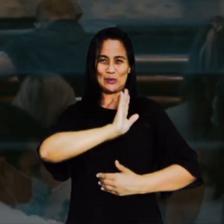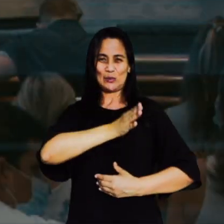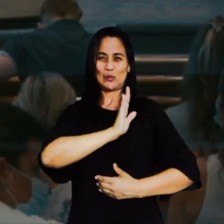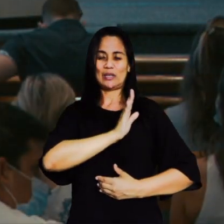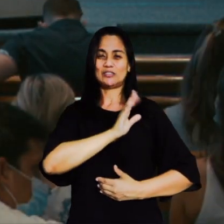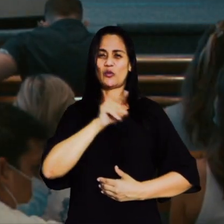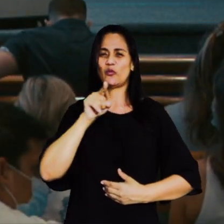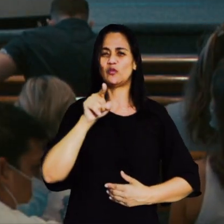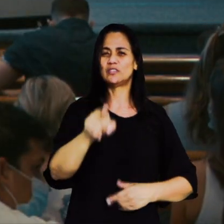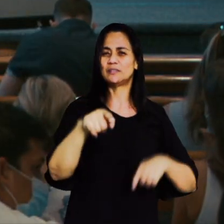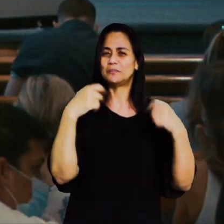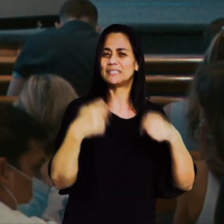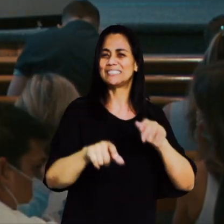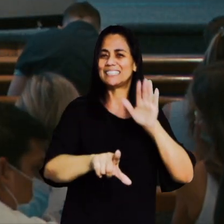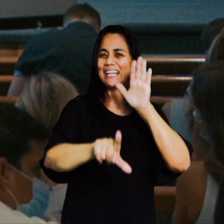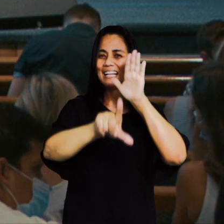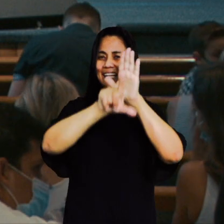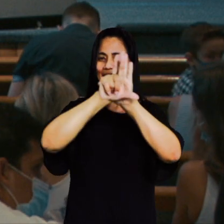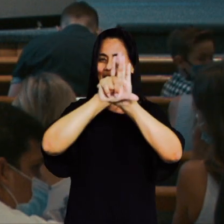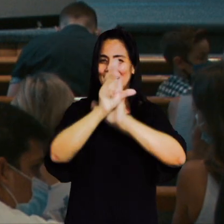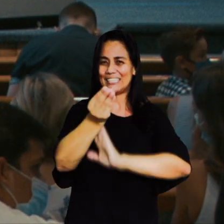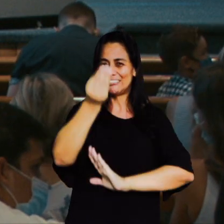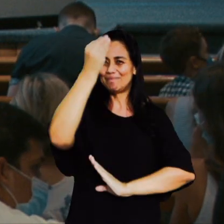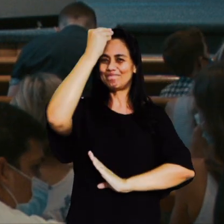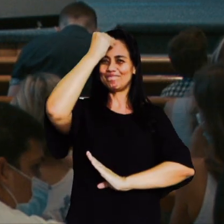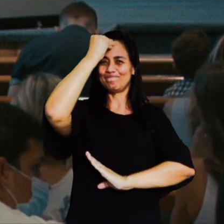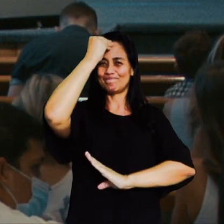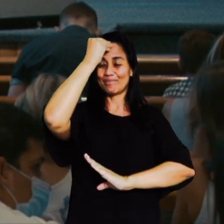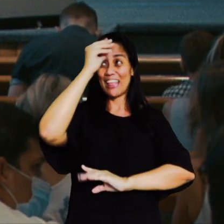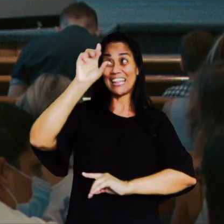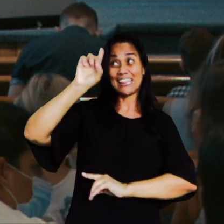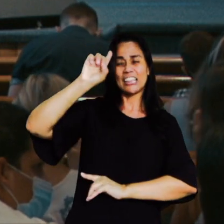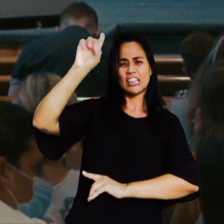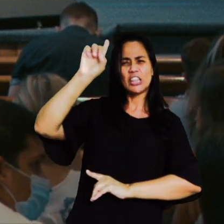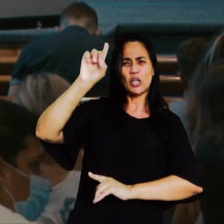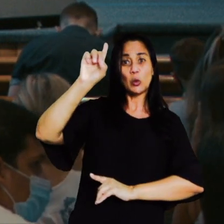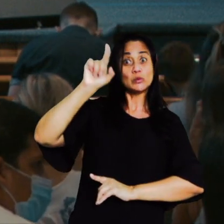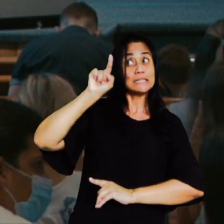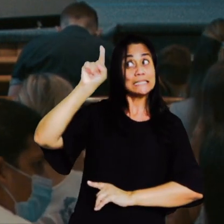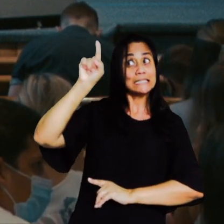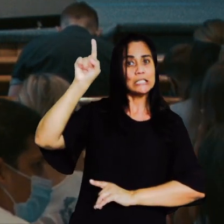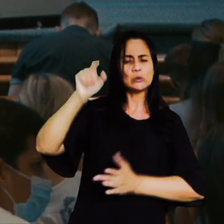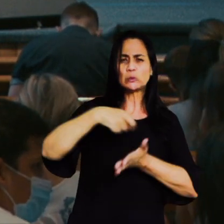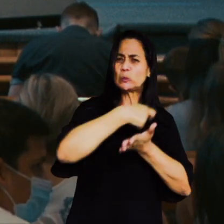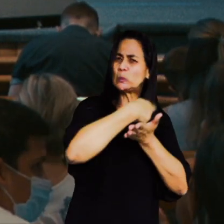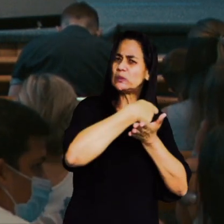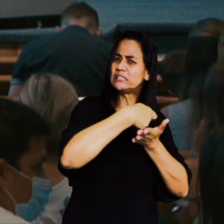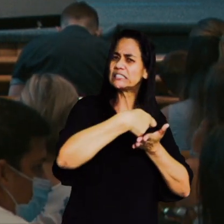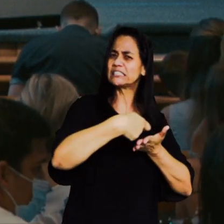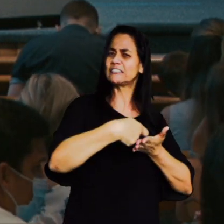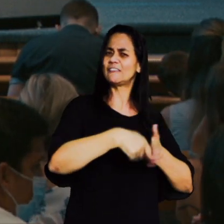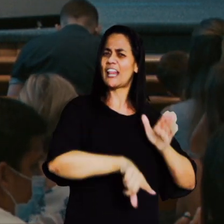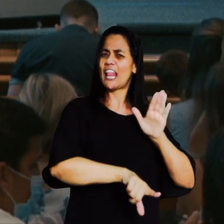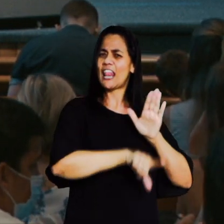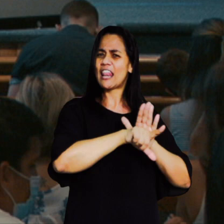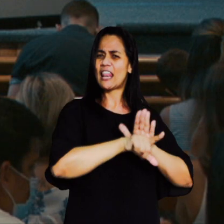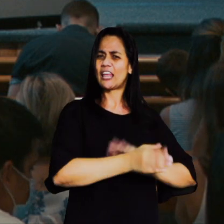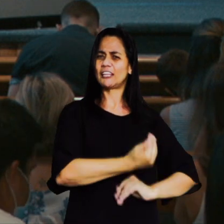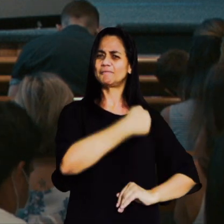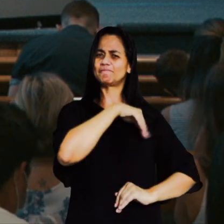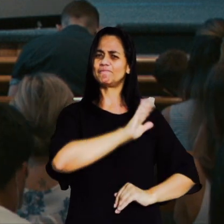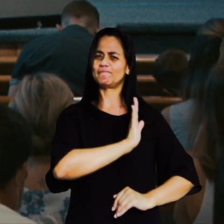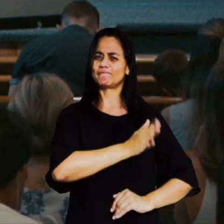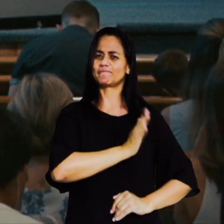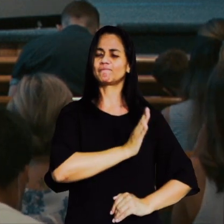seu entendimento e escrita pelo próprio Deus no seu coração. Semana